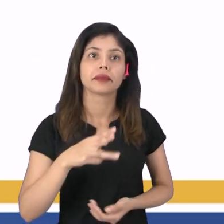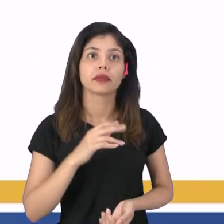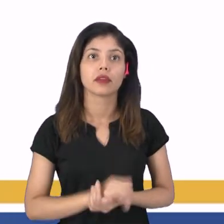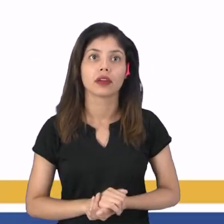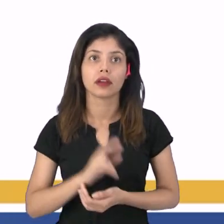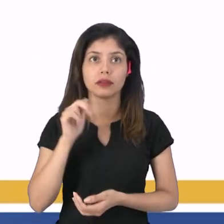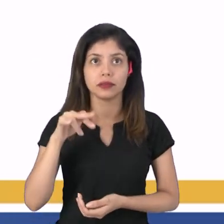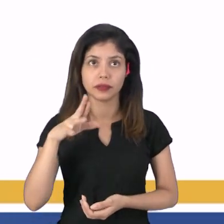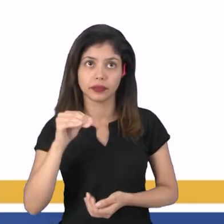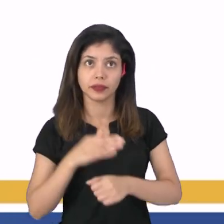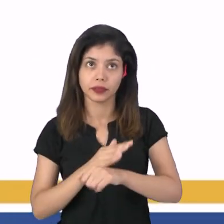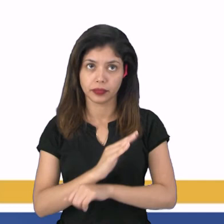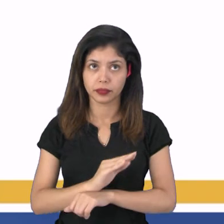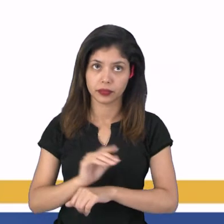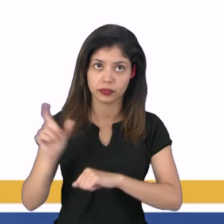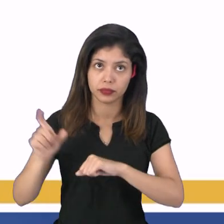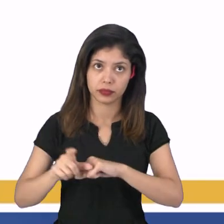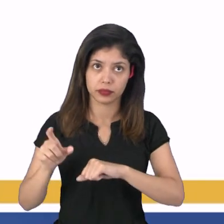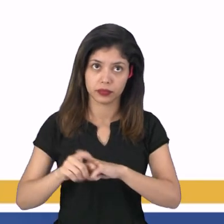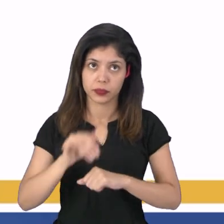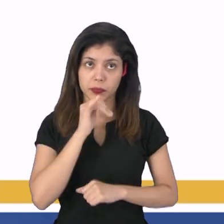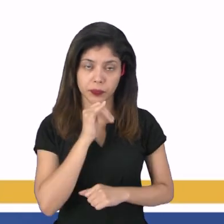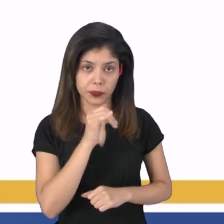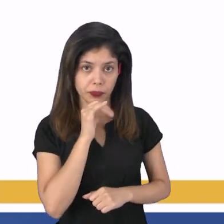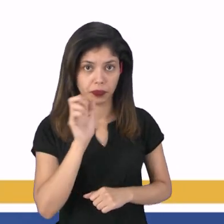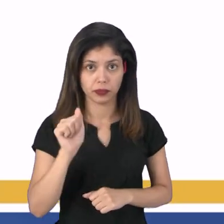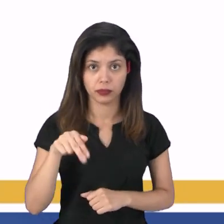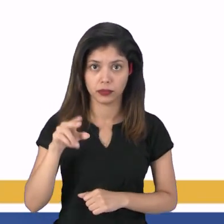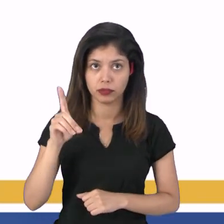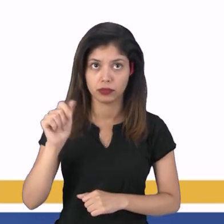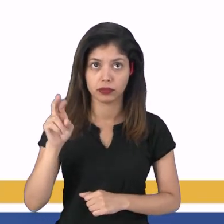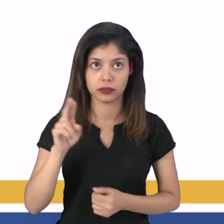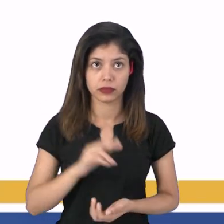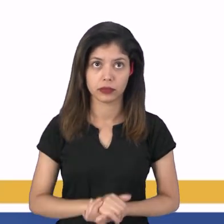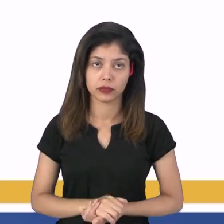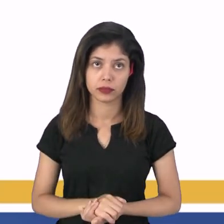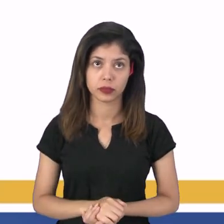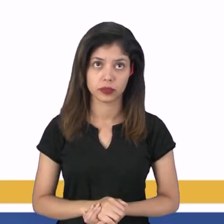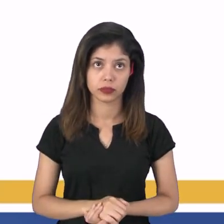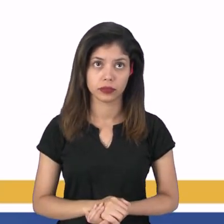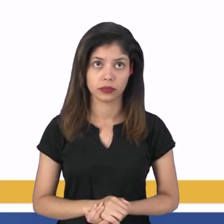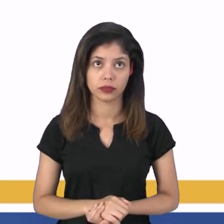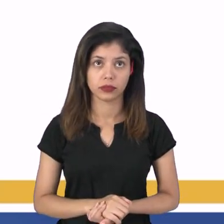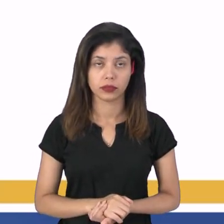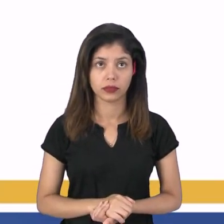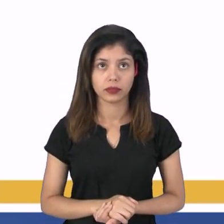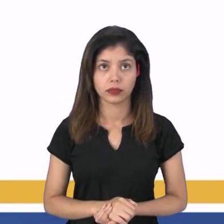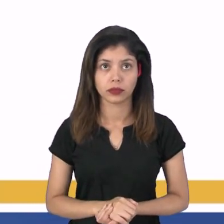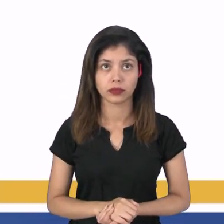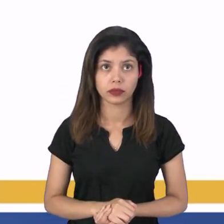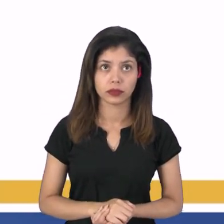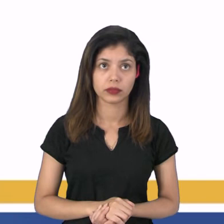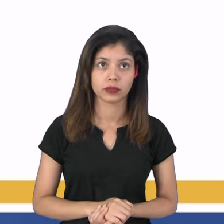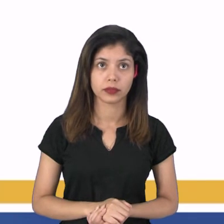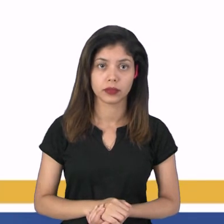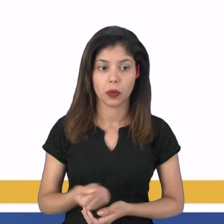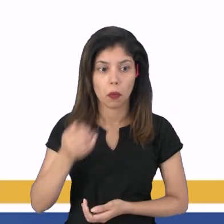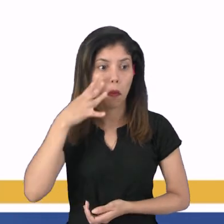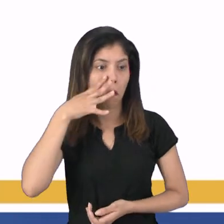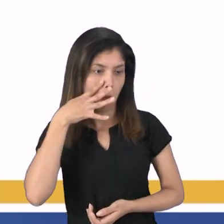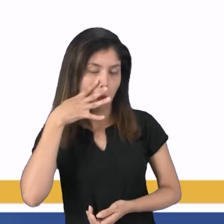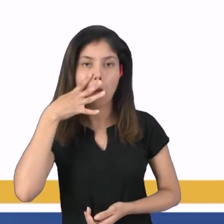exemplo, os infinitivos, eles passam a ser substantivos. Aí a gente percebe nesse exemplo, o andar de Roberta